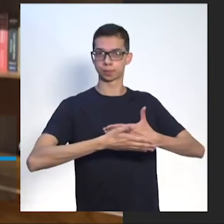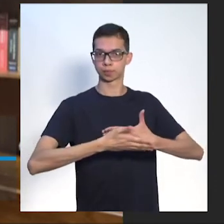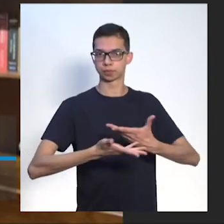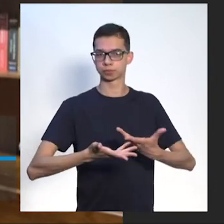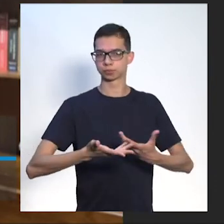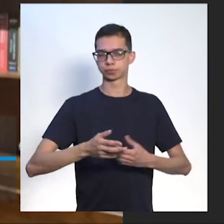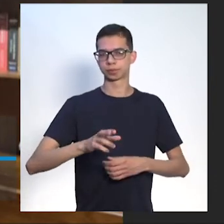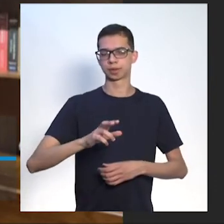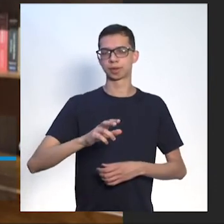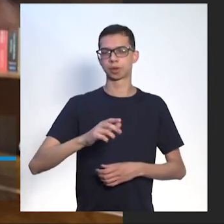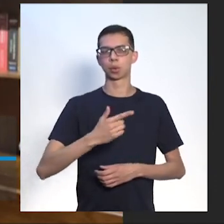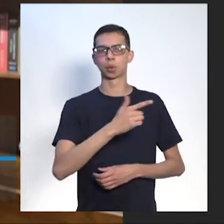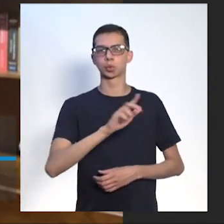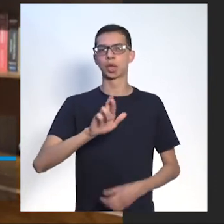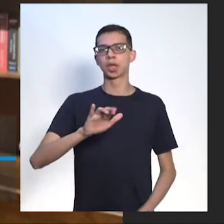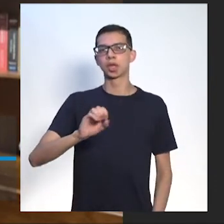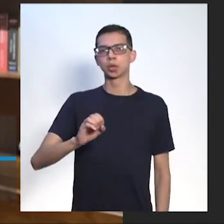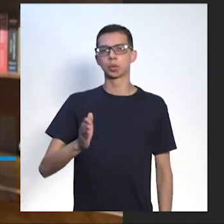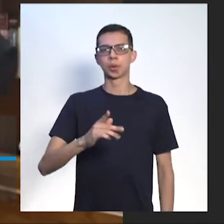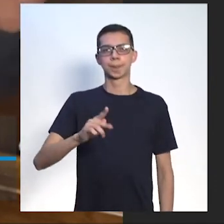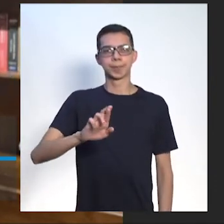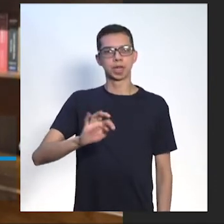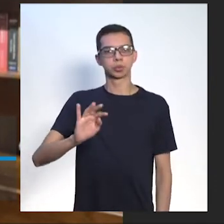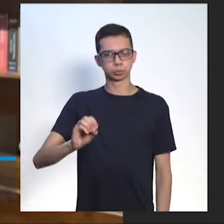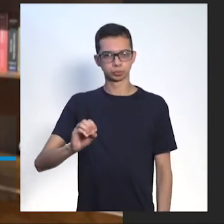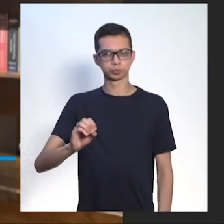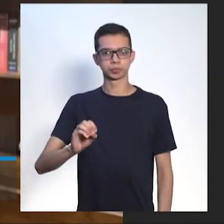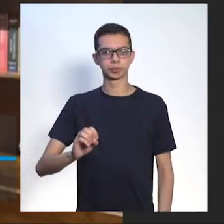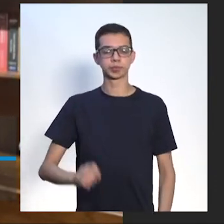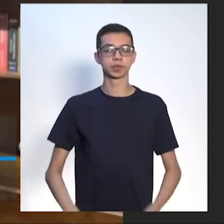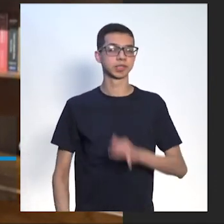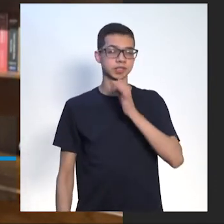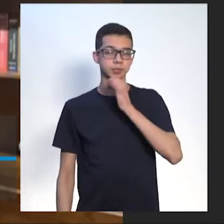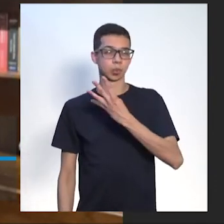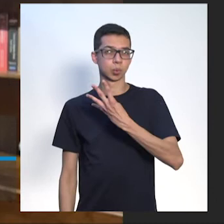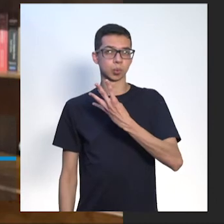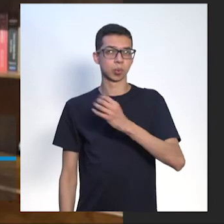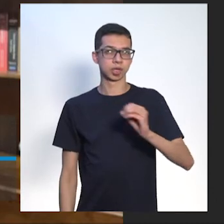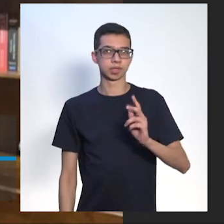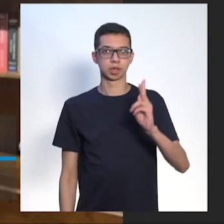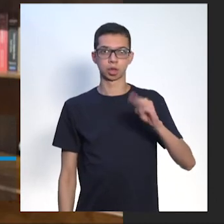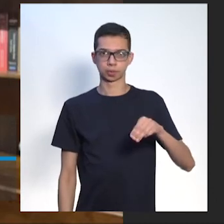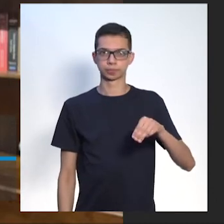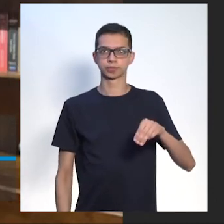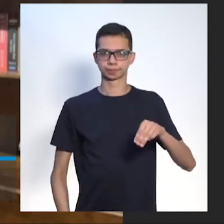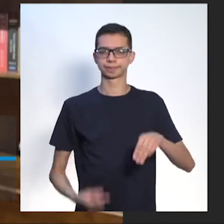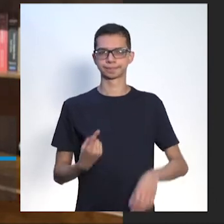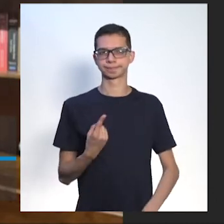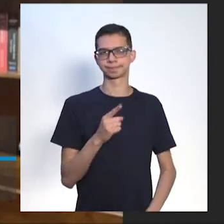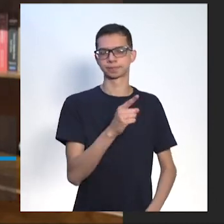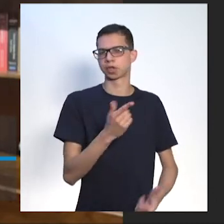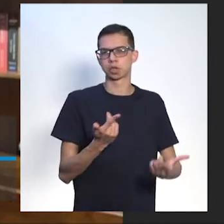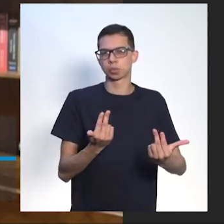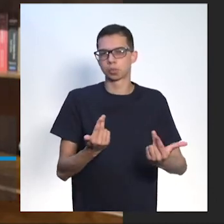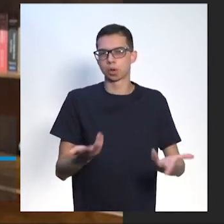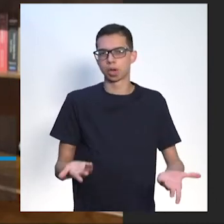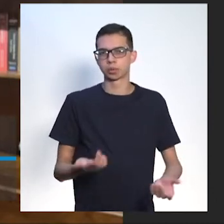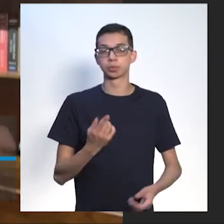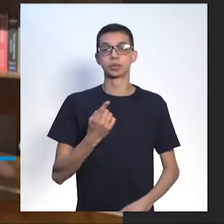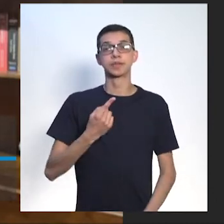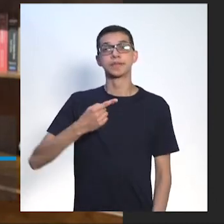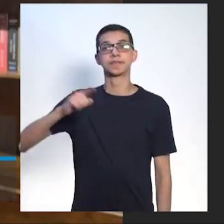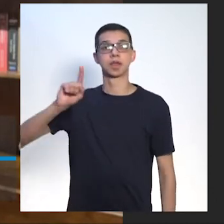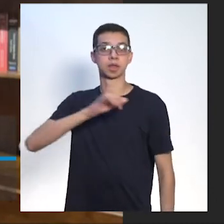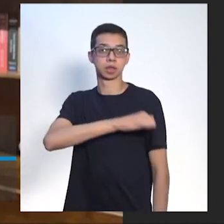deslocar pelo menos 300 quilômetros. Em Rio Preto, 400 praticamente. Tá? A mesma distância para você chegar no Rio de Janeiro